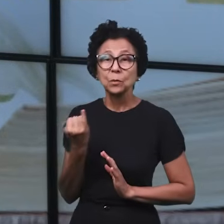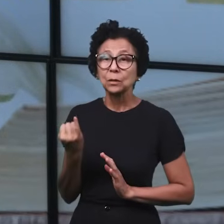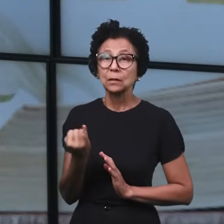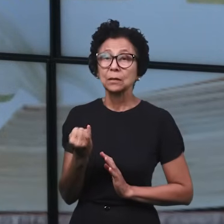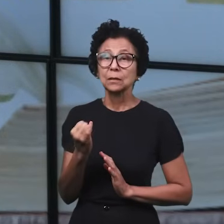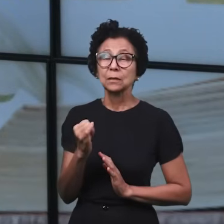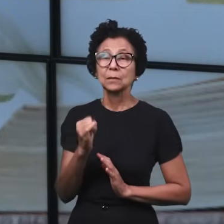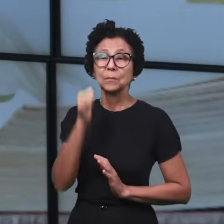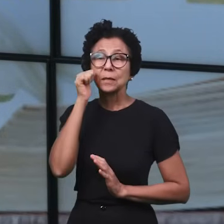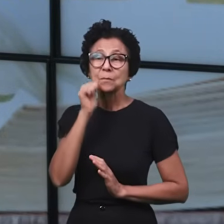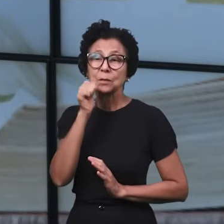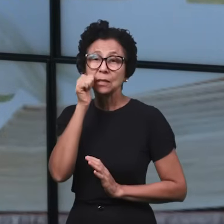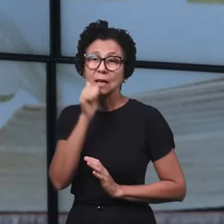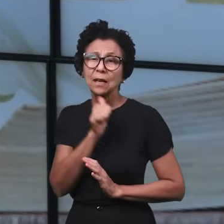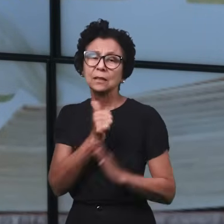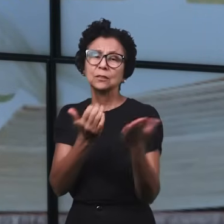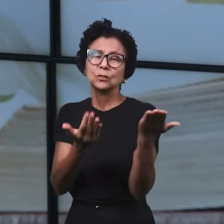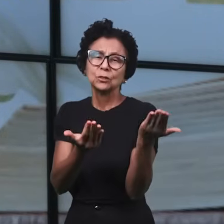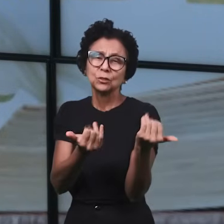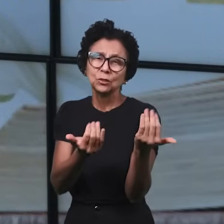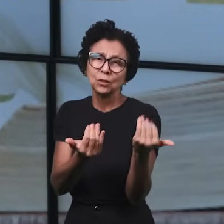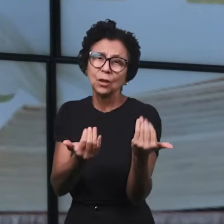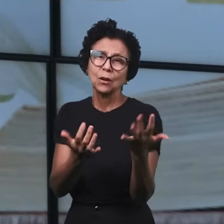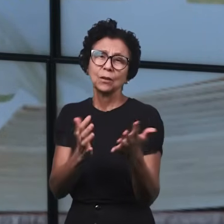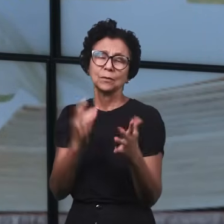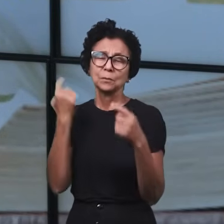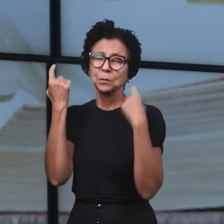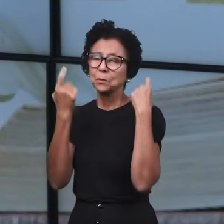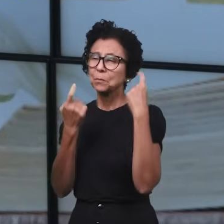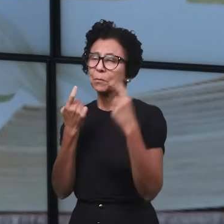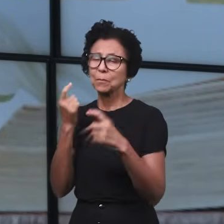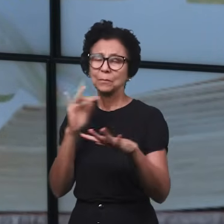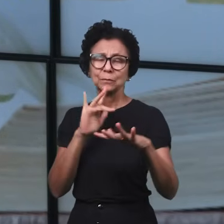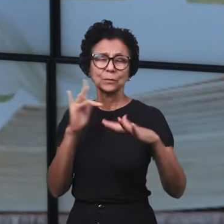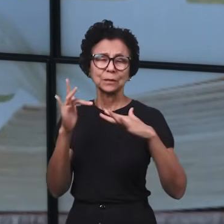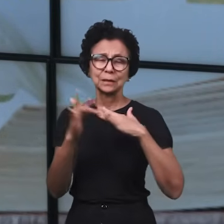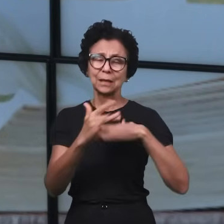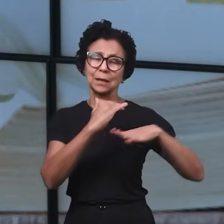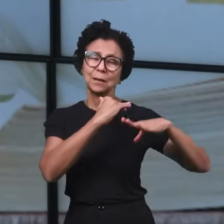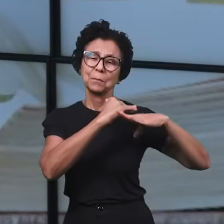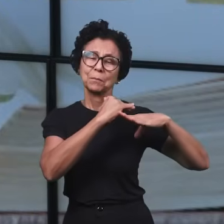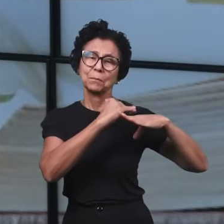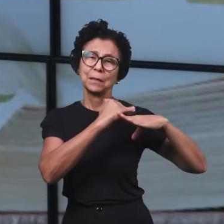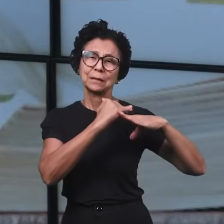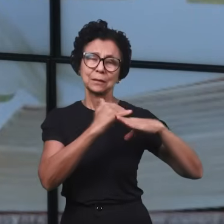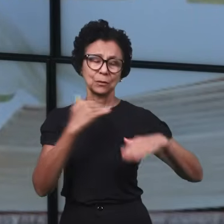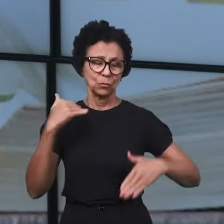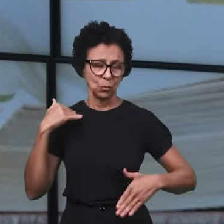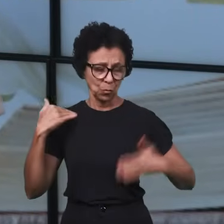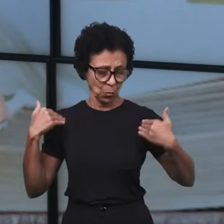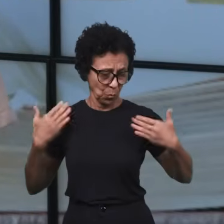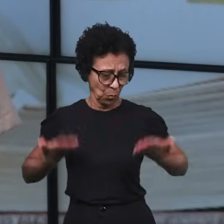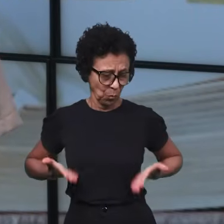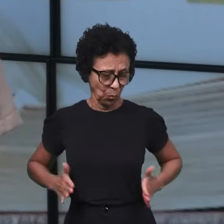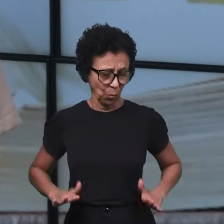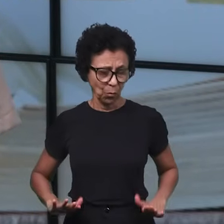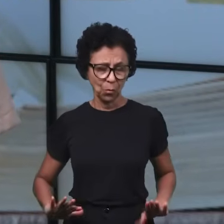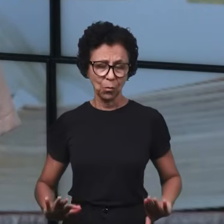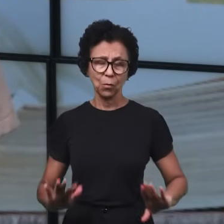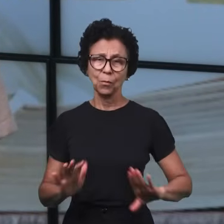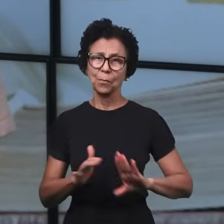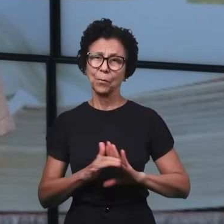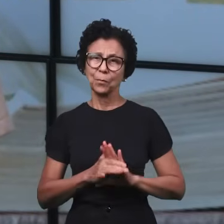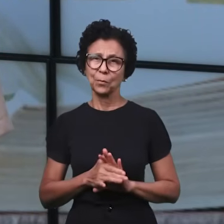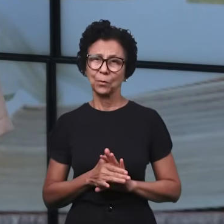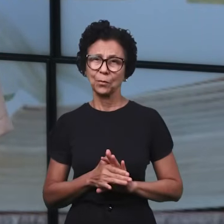mais novas, que querem tanto se espelhar naquilo que vem nas redes sociais, naquilo que às vezes